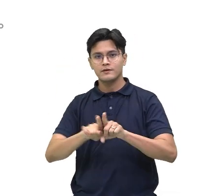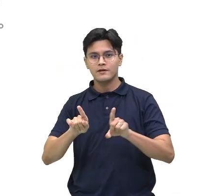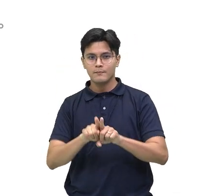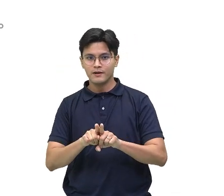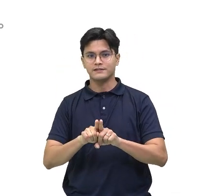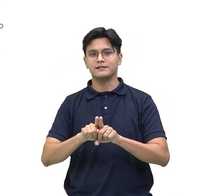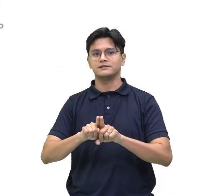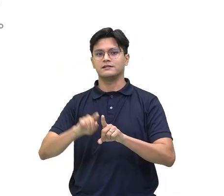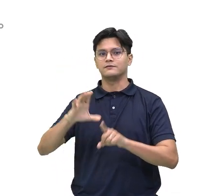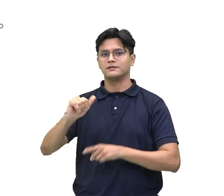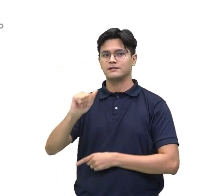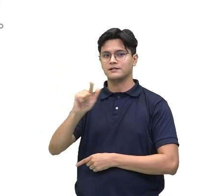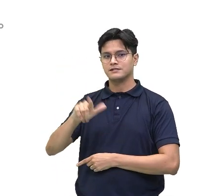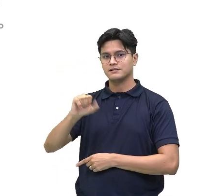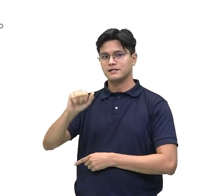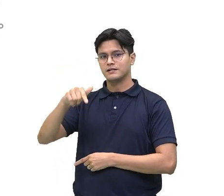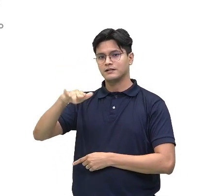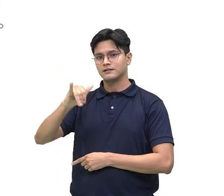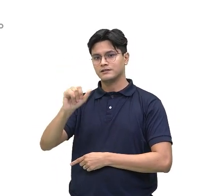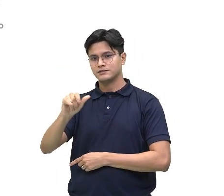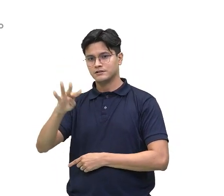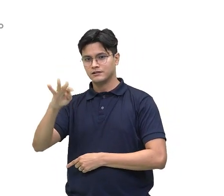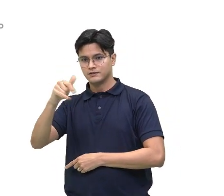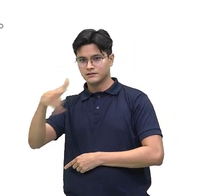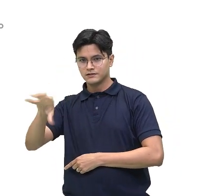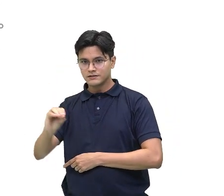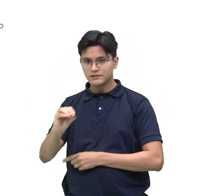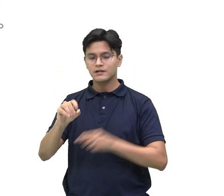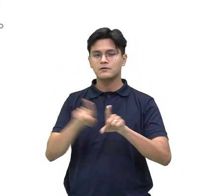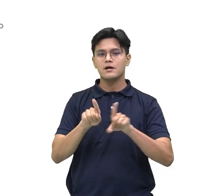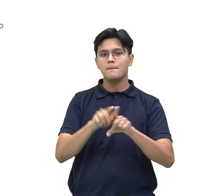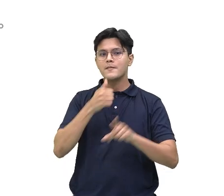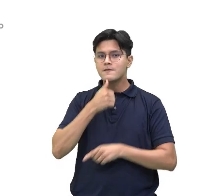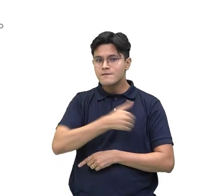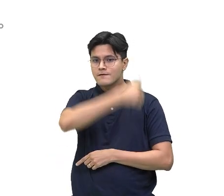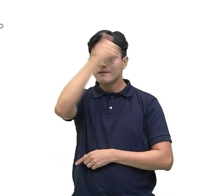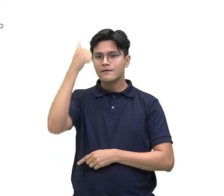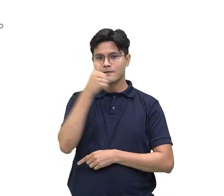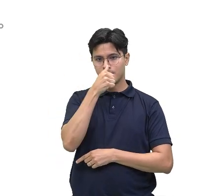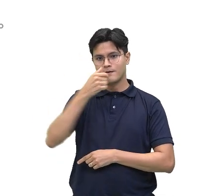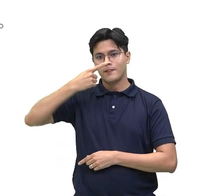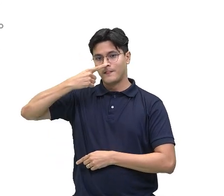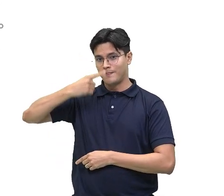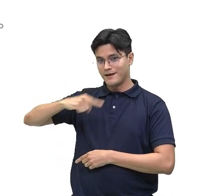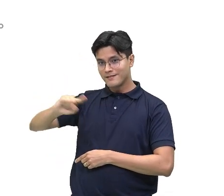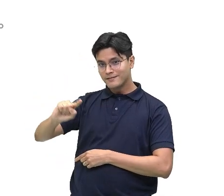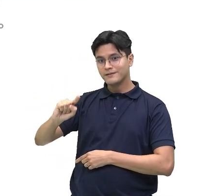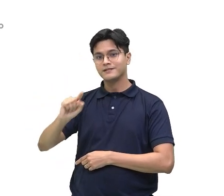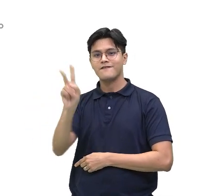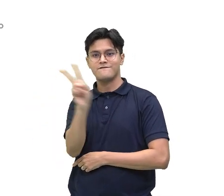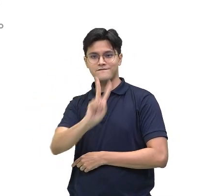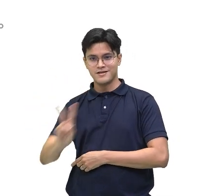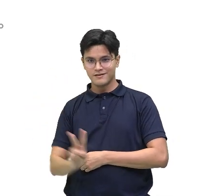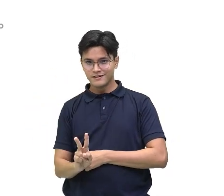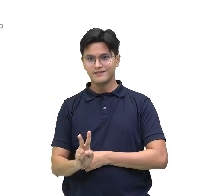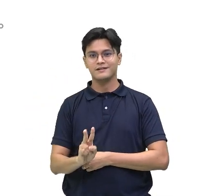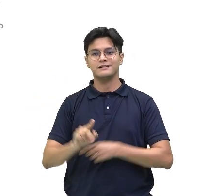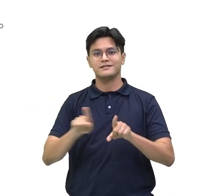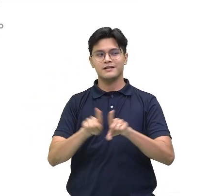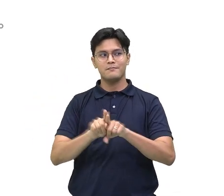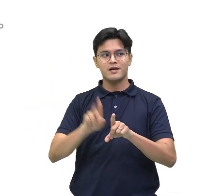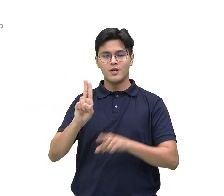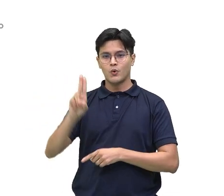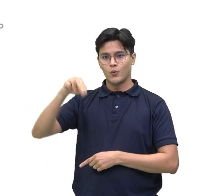Cuba, Malásia, a Nigéria, a Tailândia, o Vietnã, a Uganda